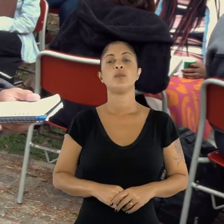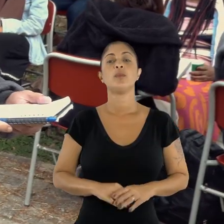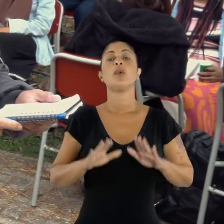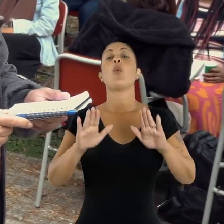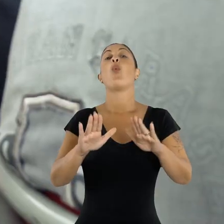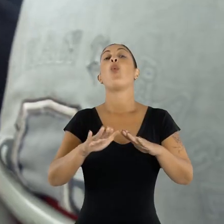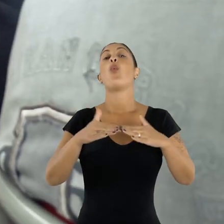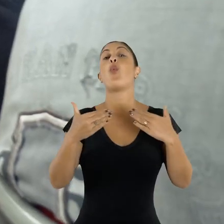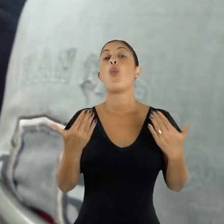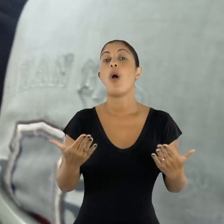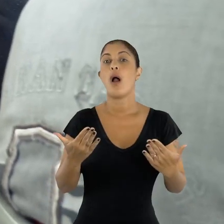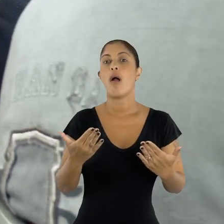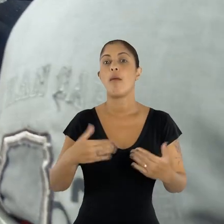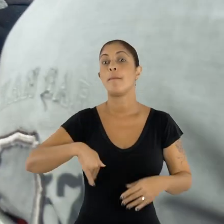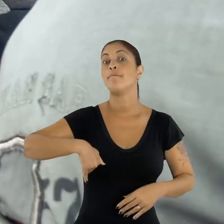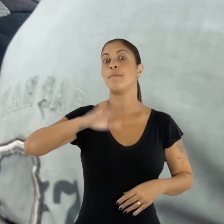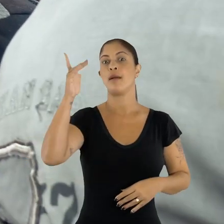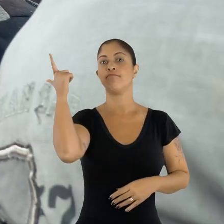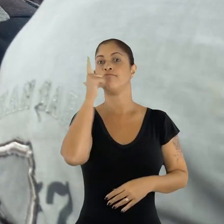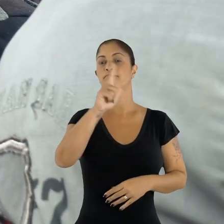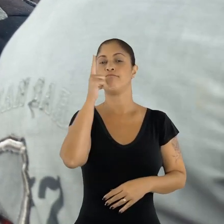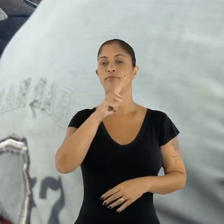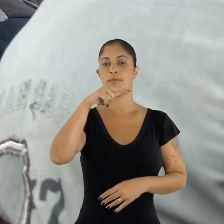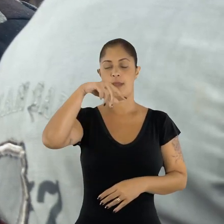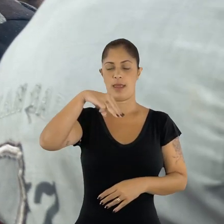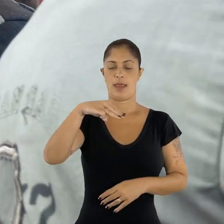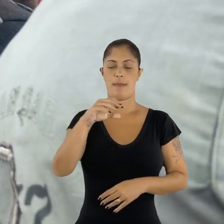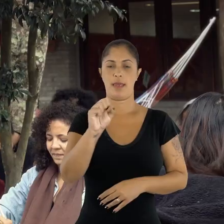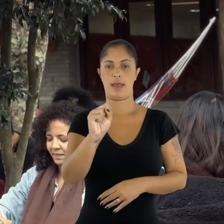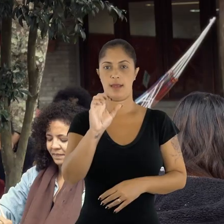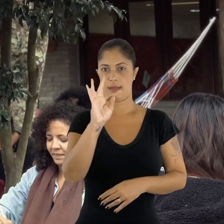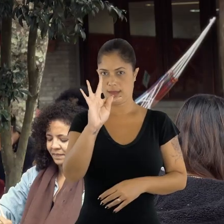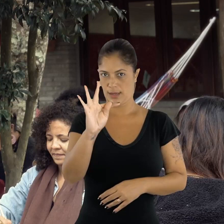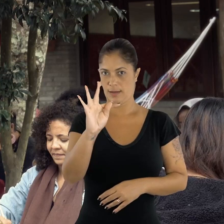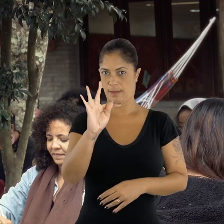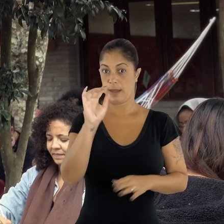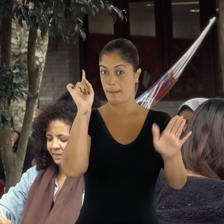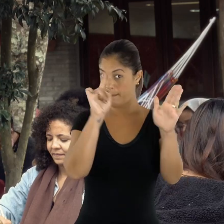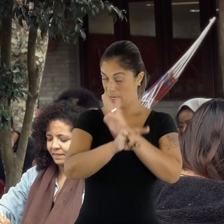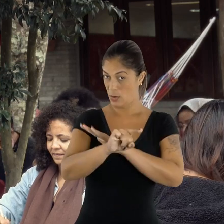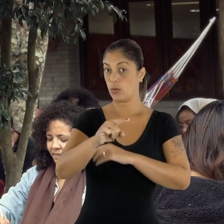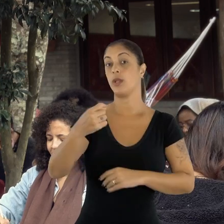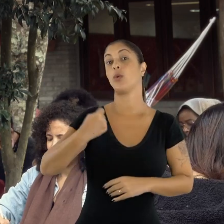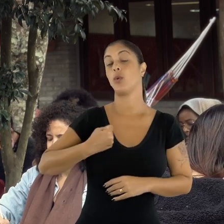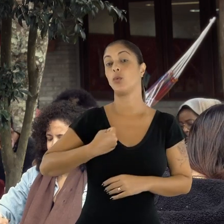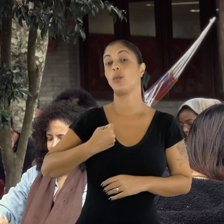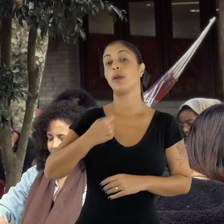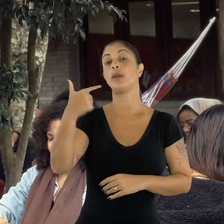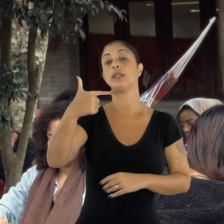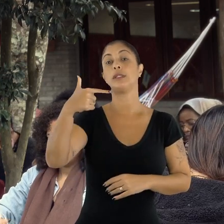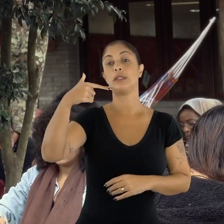1. Qual é o maior acerto do MST? A pergunta para quem tem o